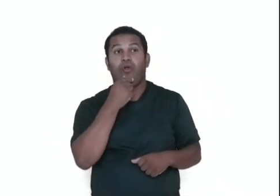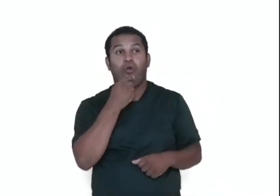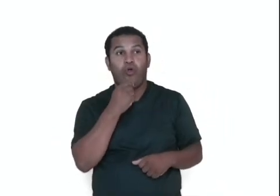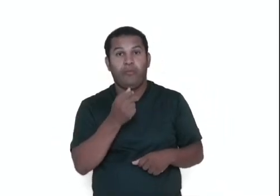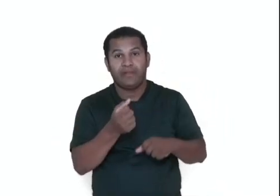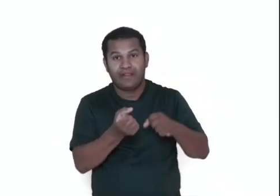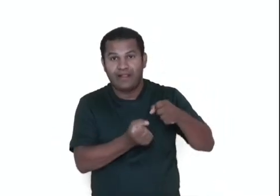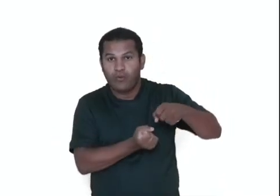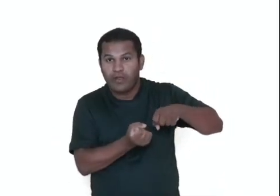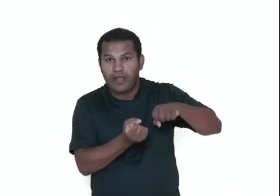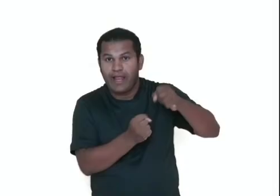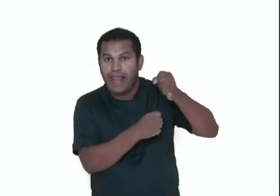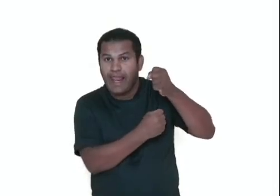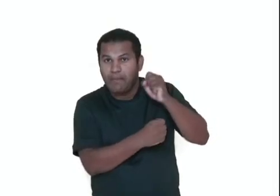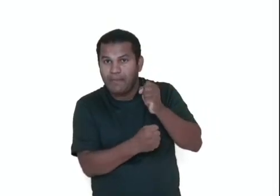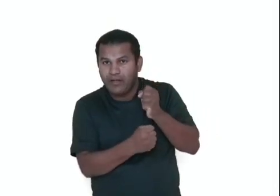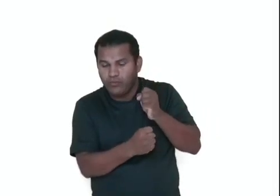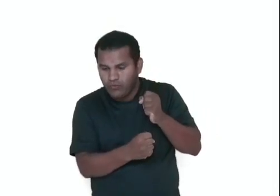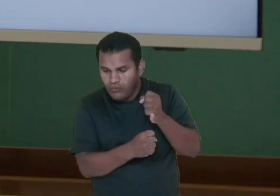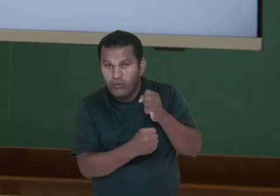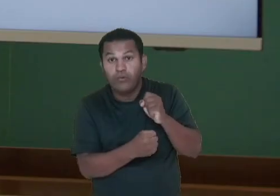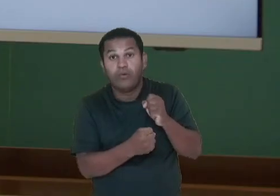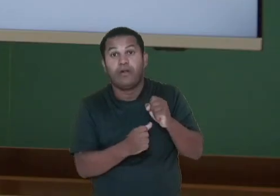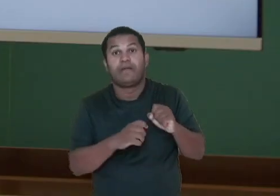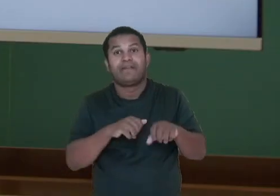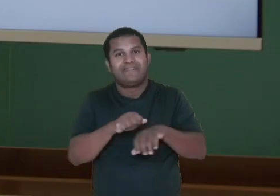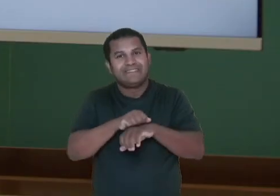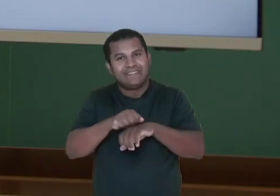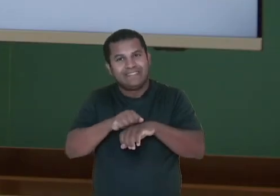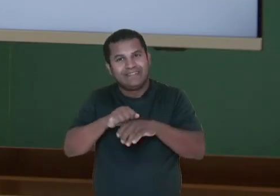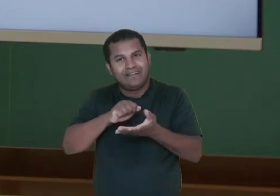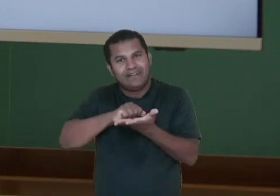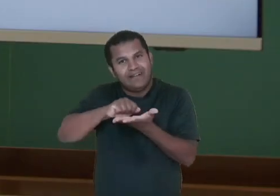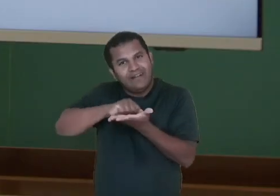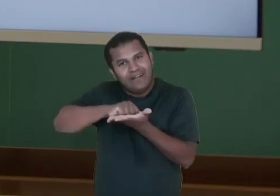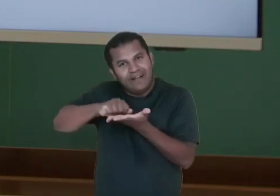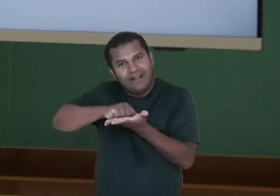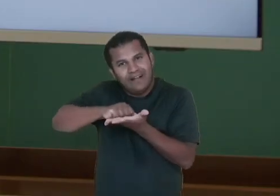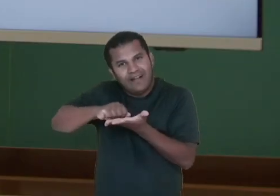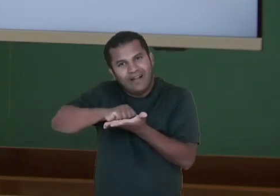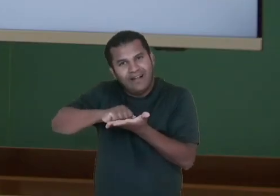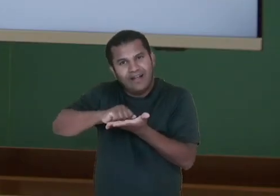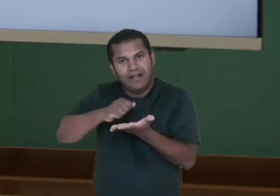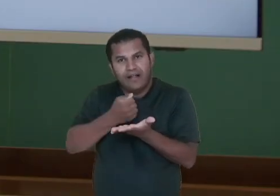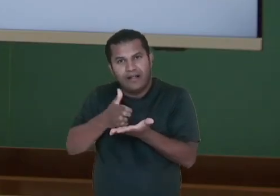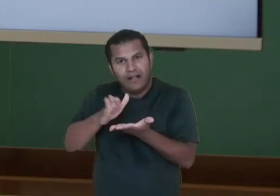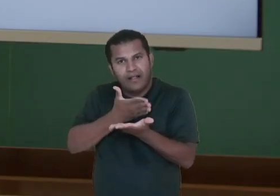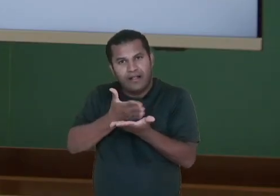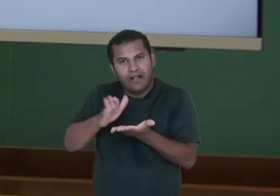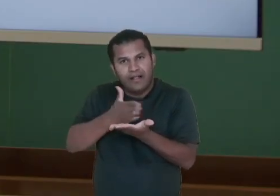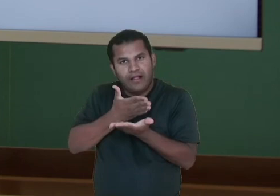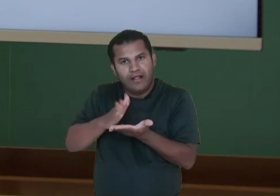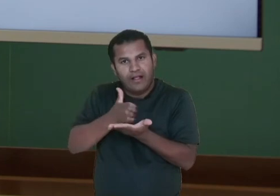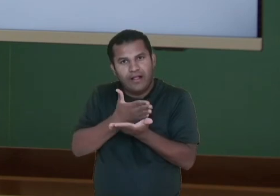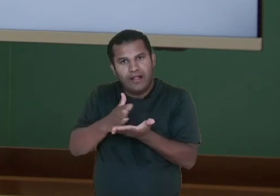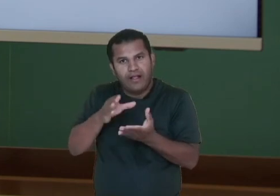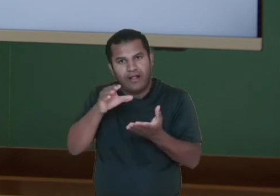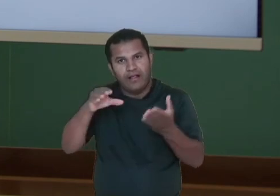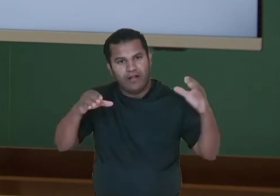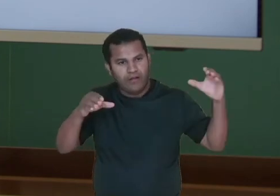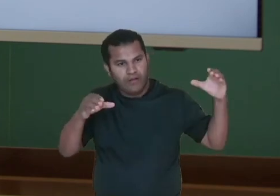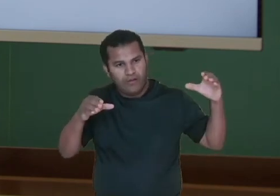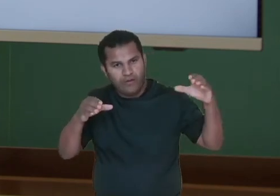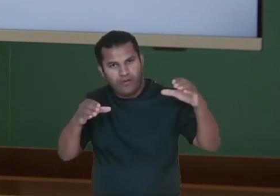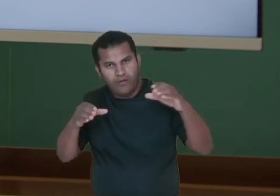esse gelo, né? Por que ele está fazendo isso? Né? A ideia é muito simples. Se você já tentou esfregar um gelo, você